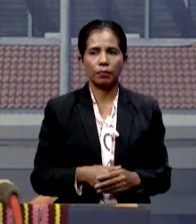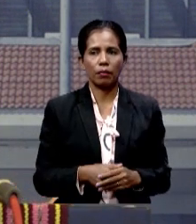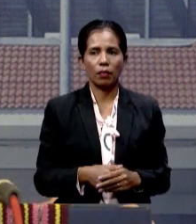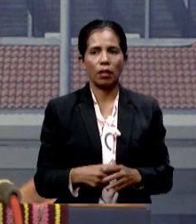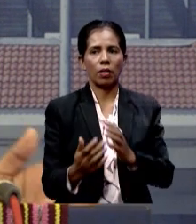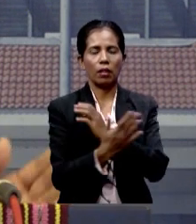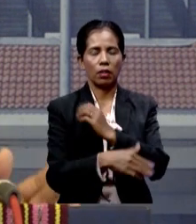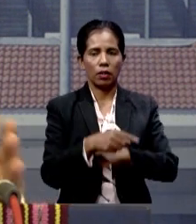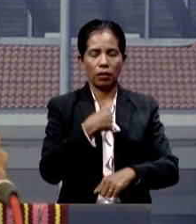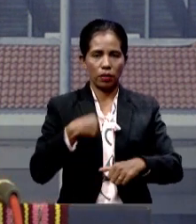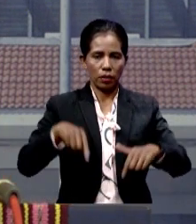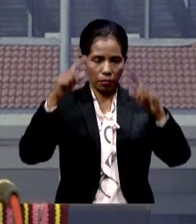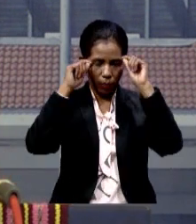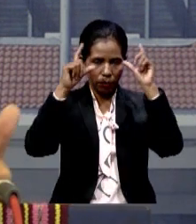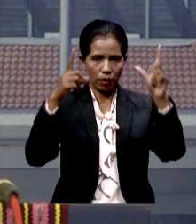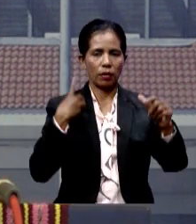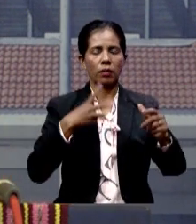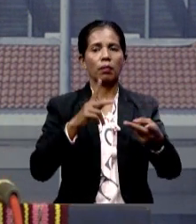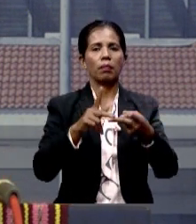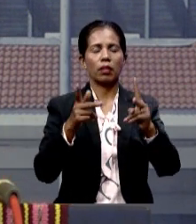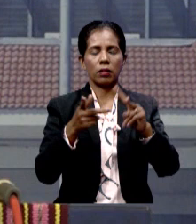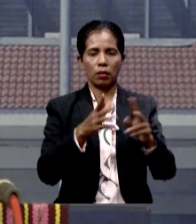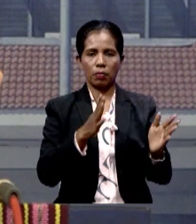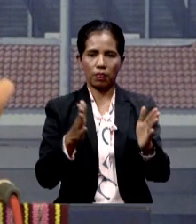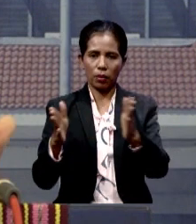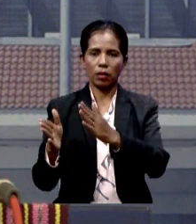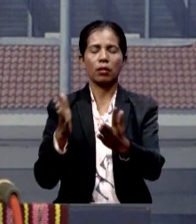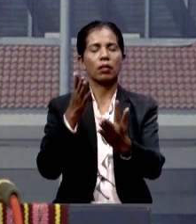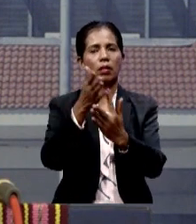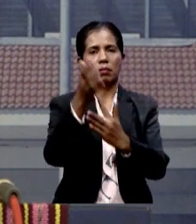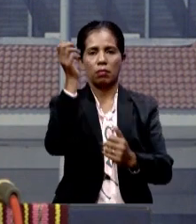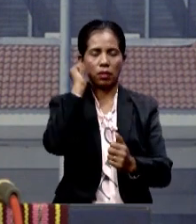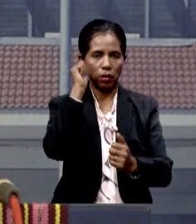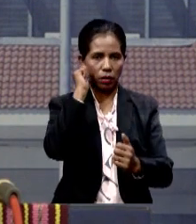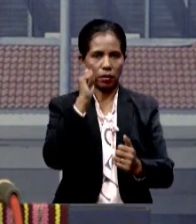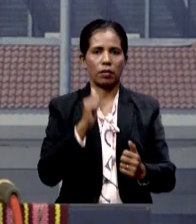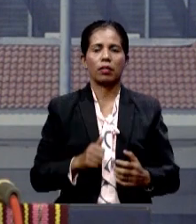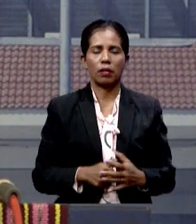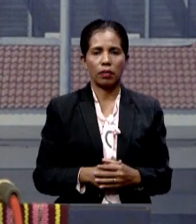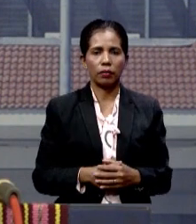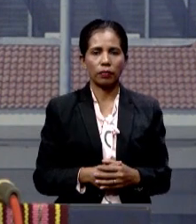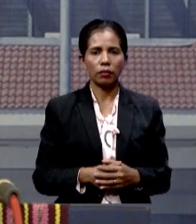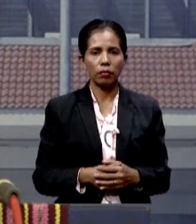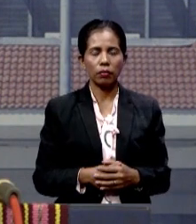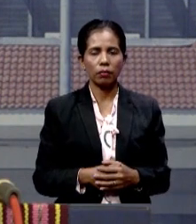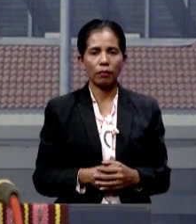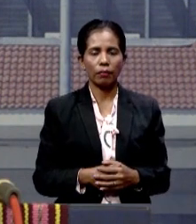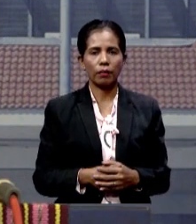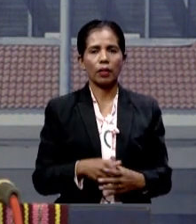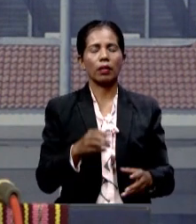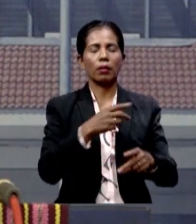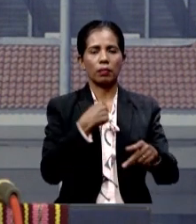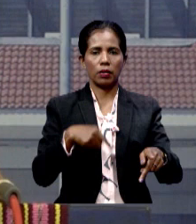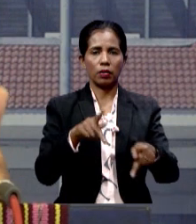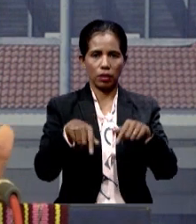Rai China, o Timor-Leste, vai ter o processo de adesão, a preparação para a Bele Tama e a comunidade regional